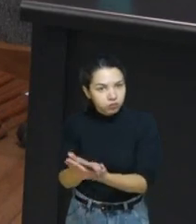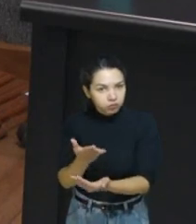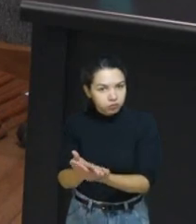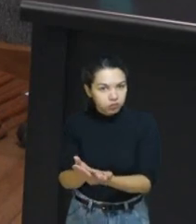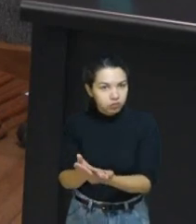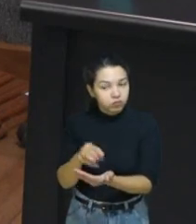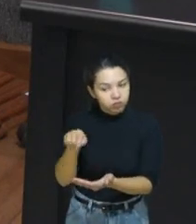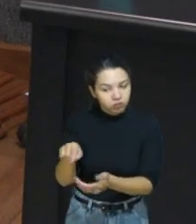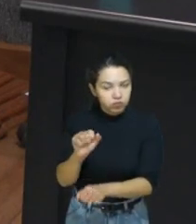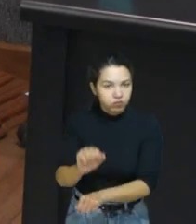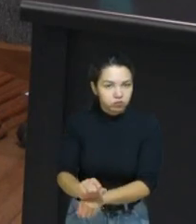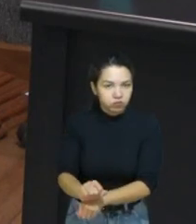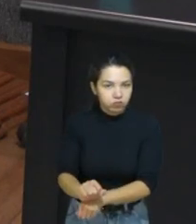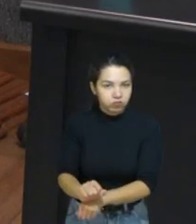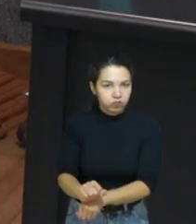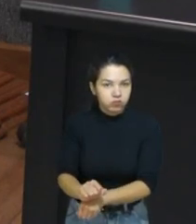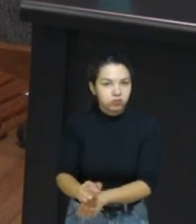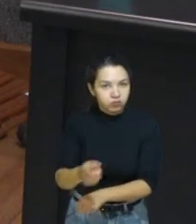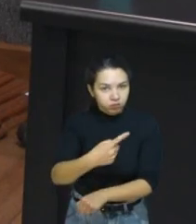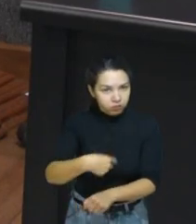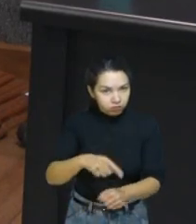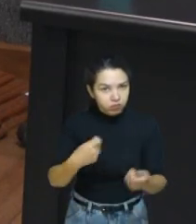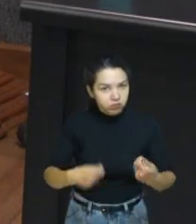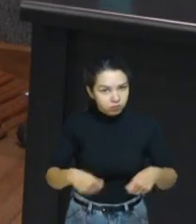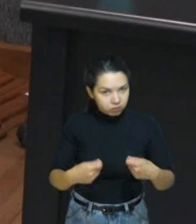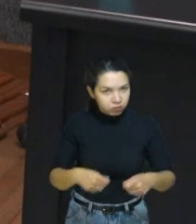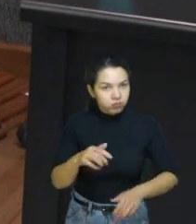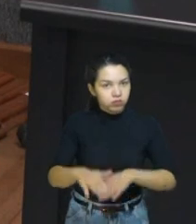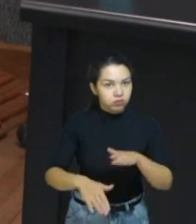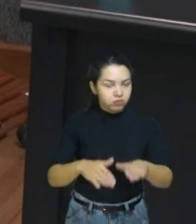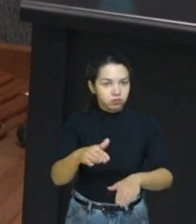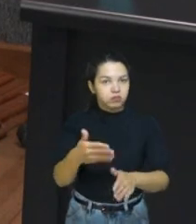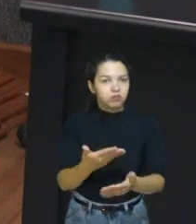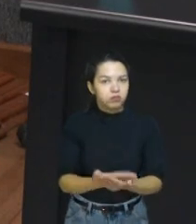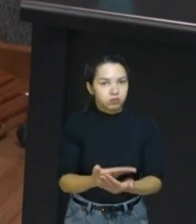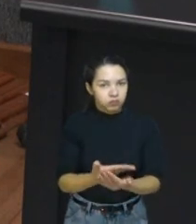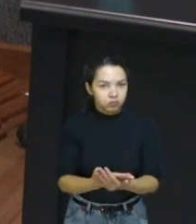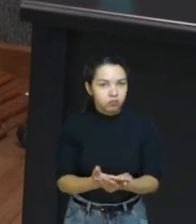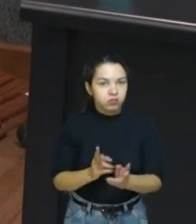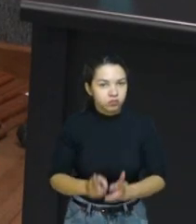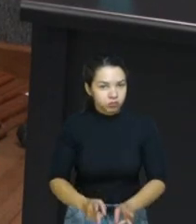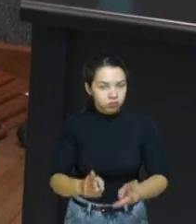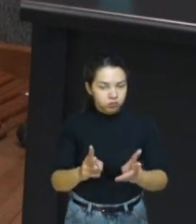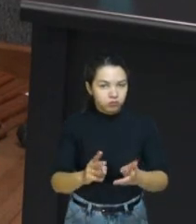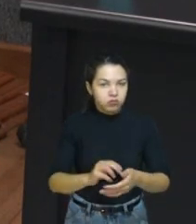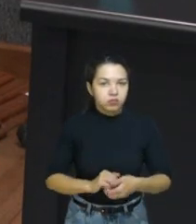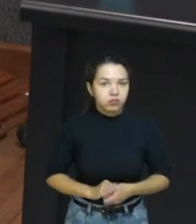esse estudo está paralisado lá. Então, a gente precisa dar esse passo. Eu quero dizer que a gente está aqui com